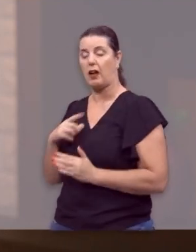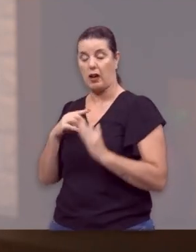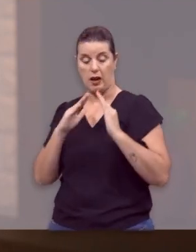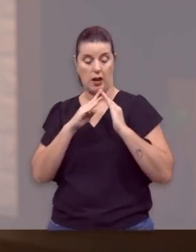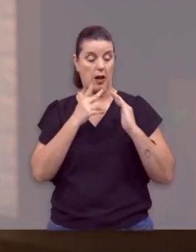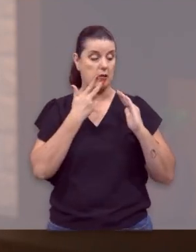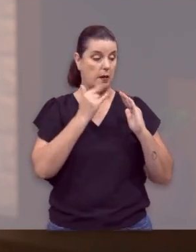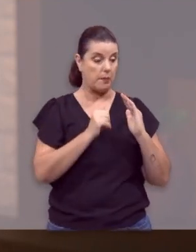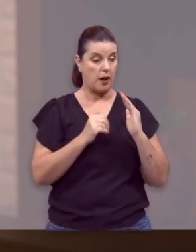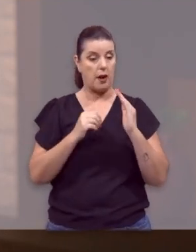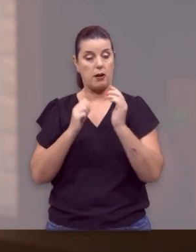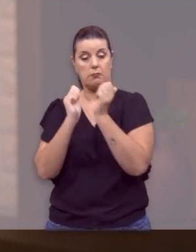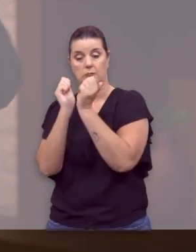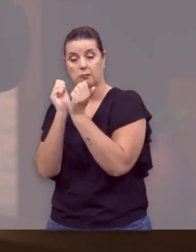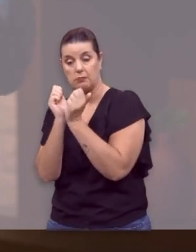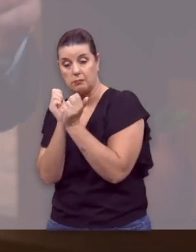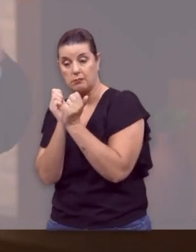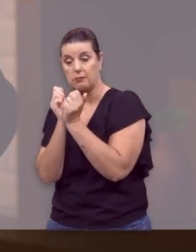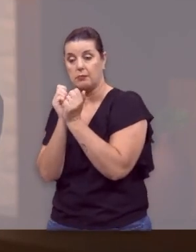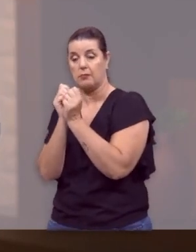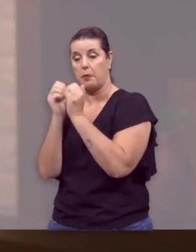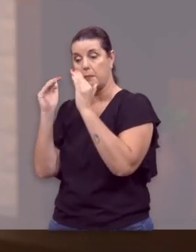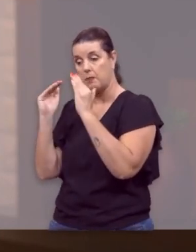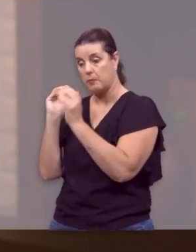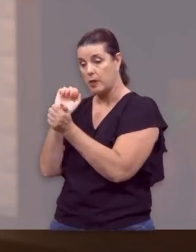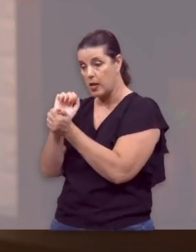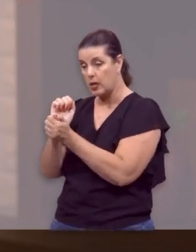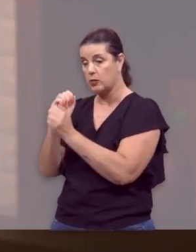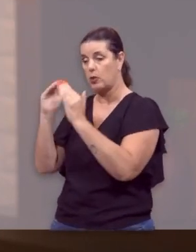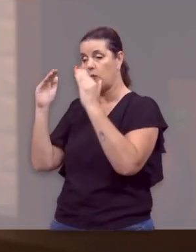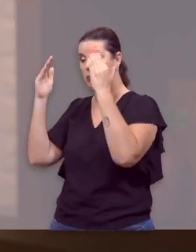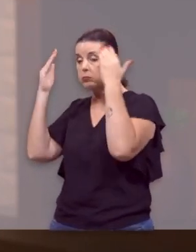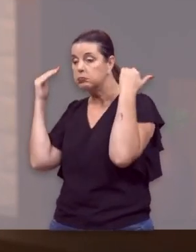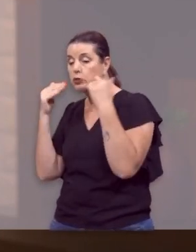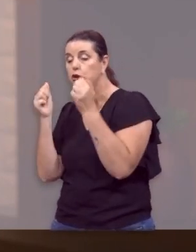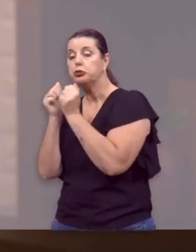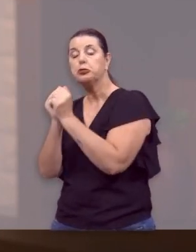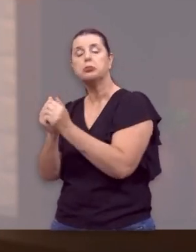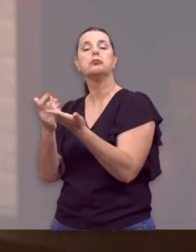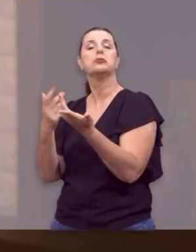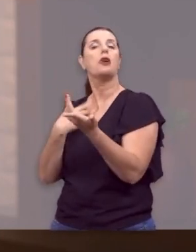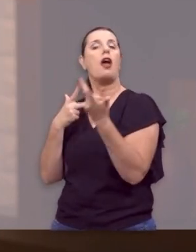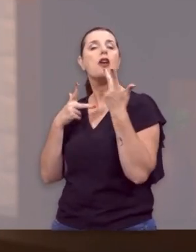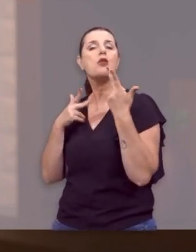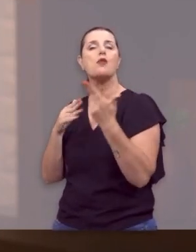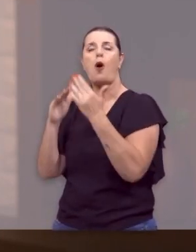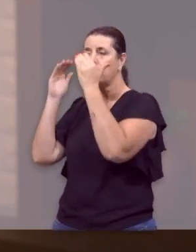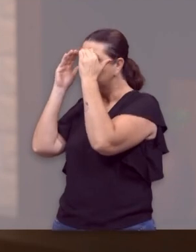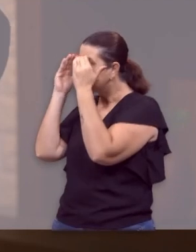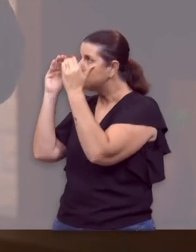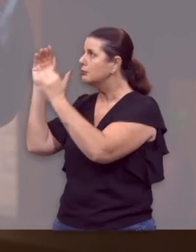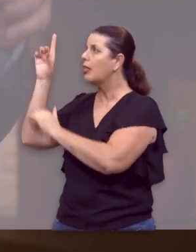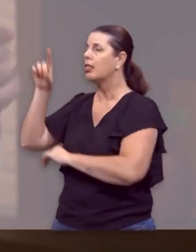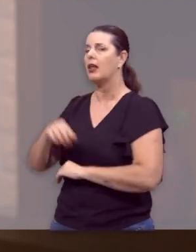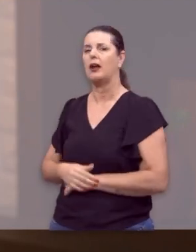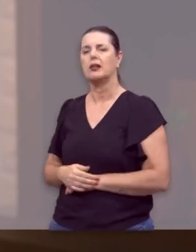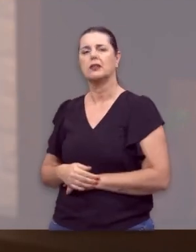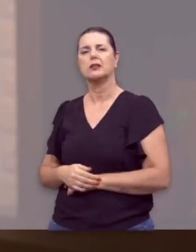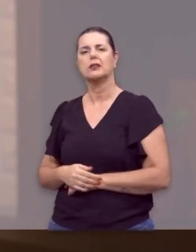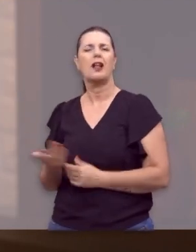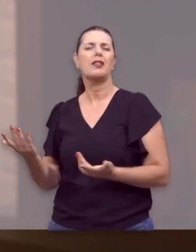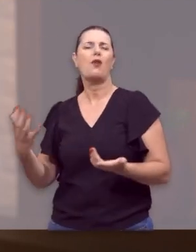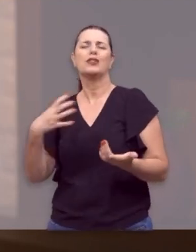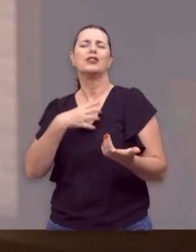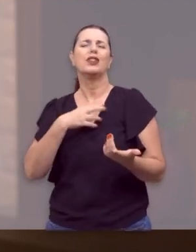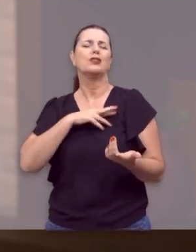pai, na escravidão, na prisão e no palácio. É o mesmo homem, temente a Deus. Não é a circunstância que